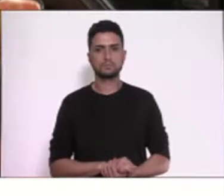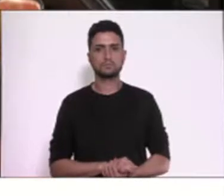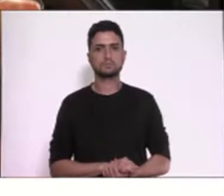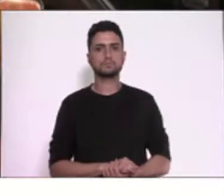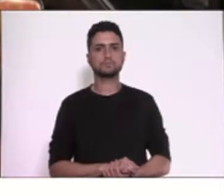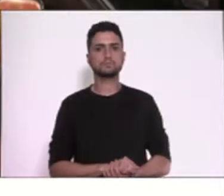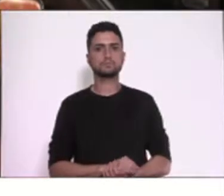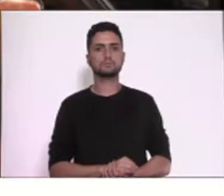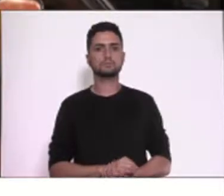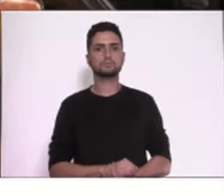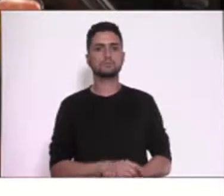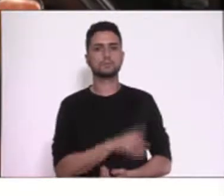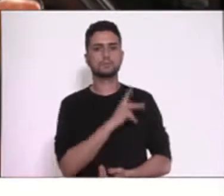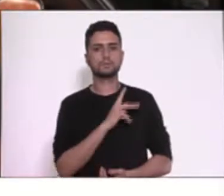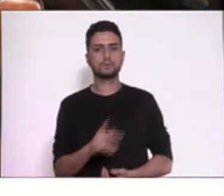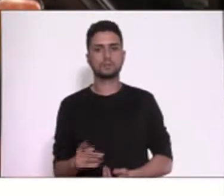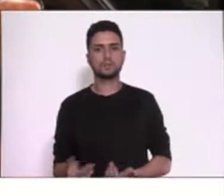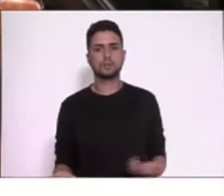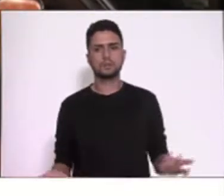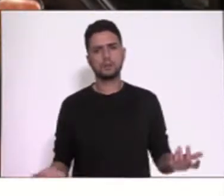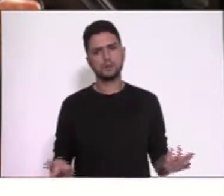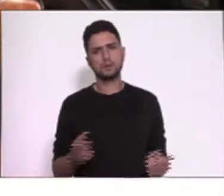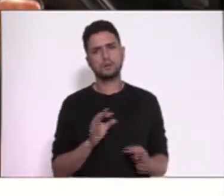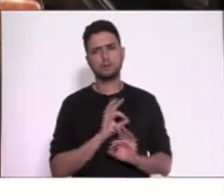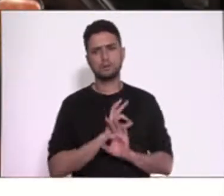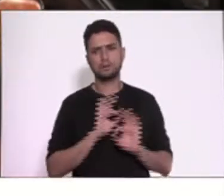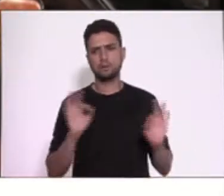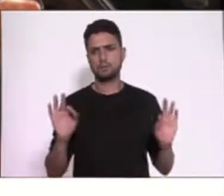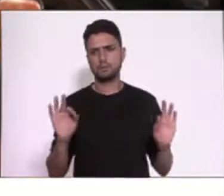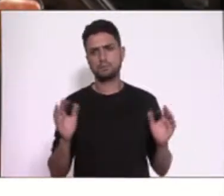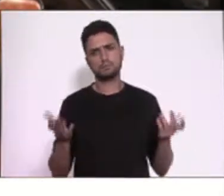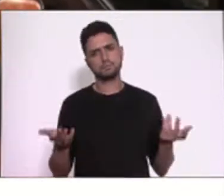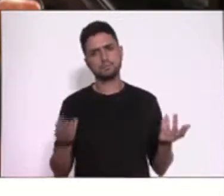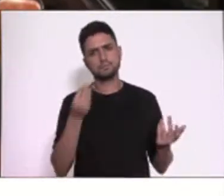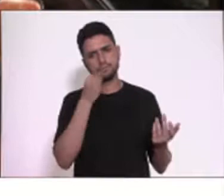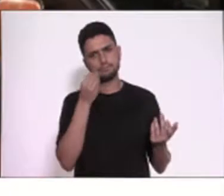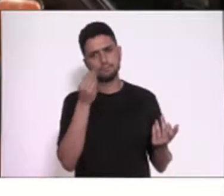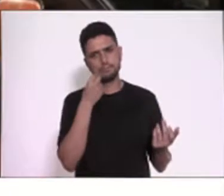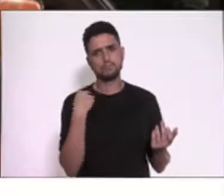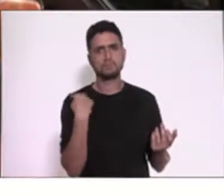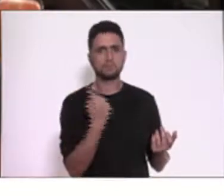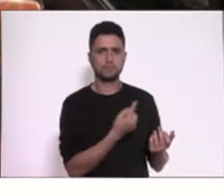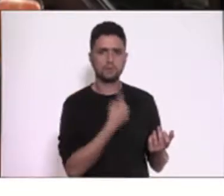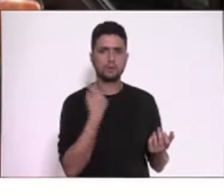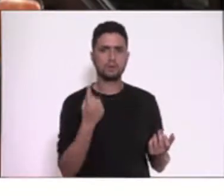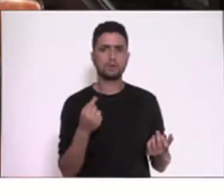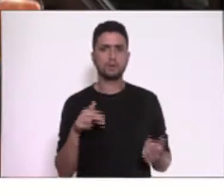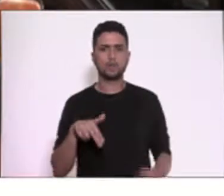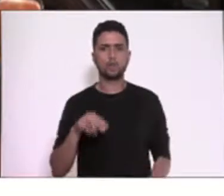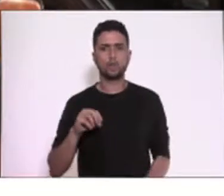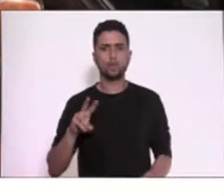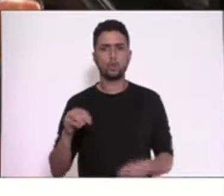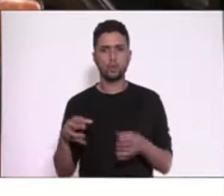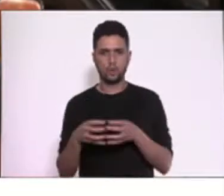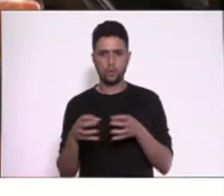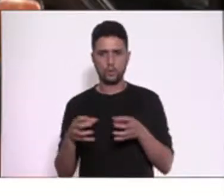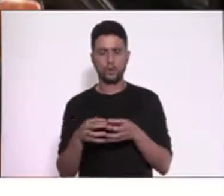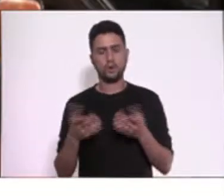Senhor presidente, obviamente nós do Novo temos um posicionamento sobre essa questão de